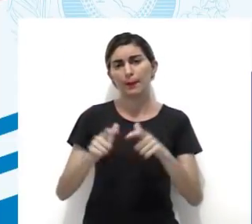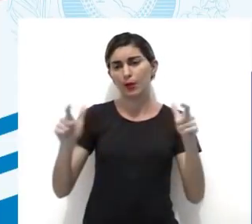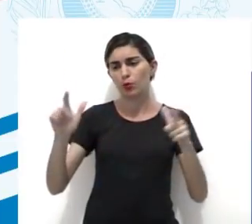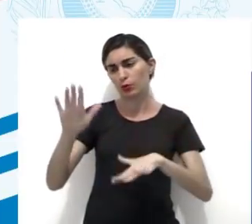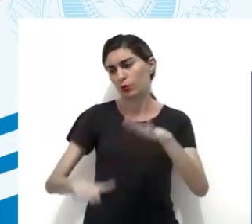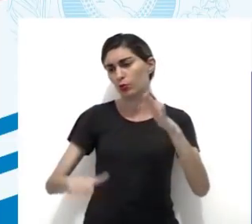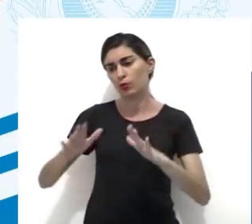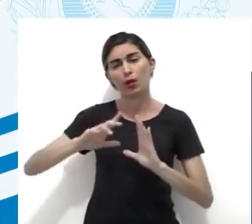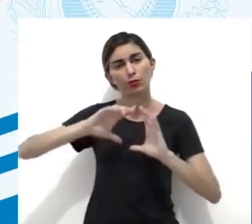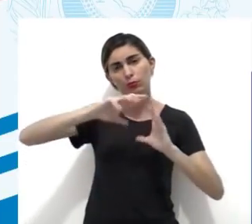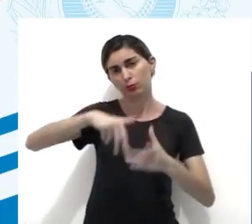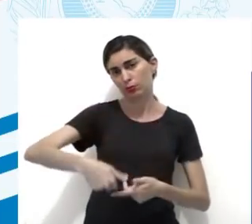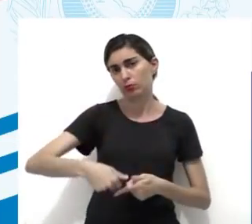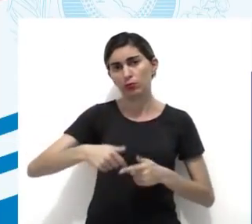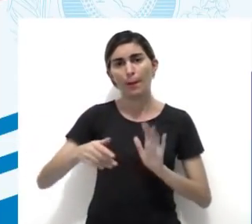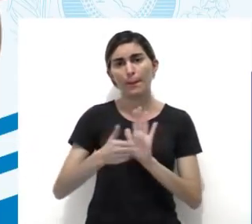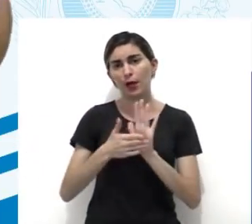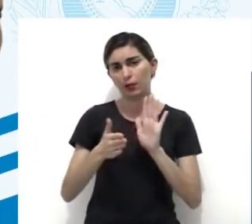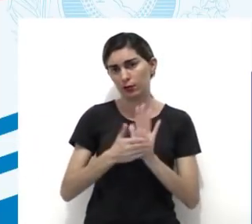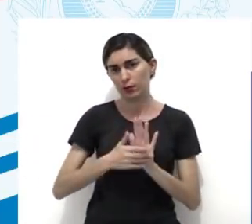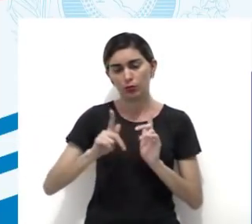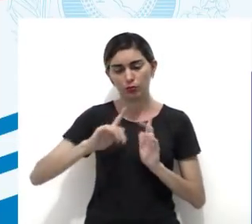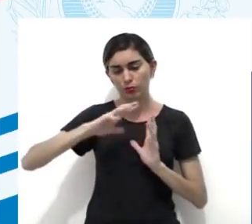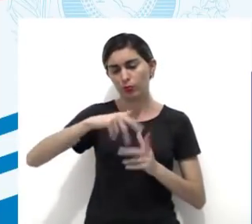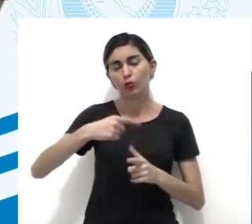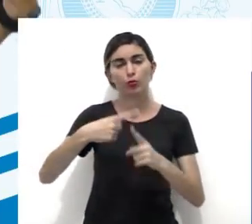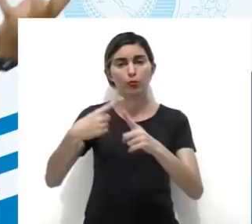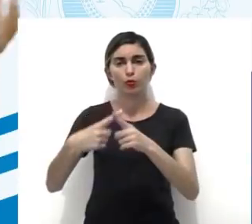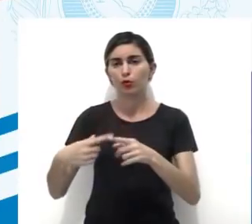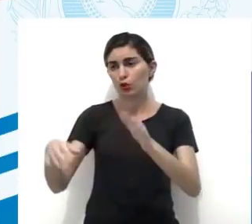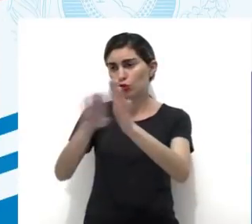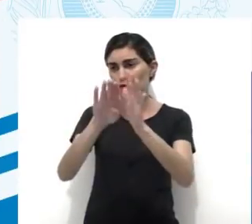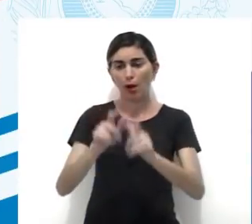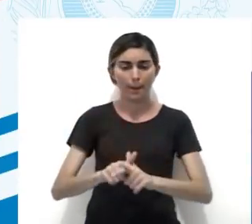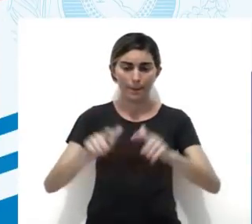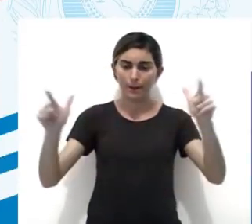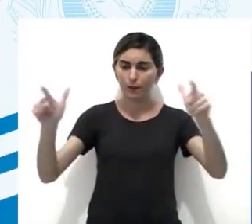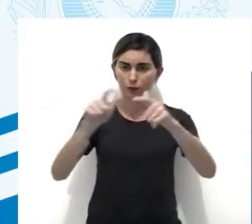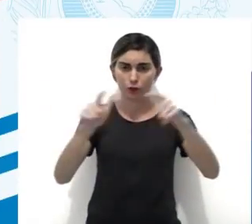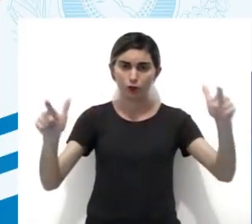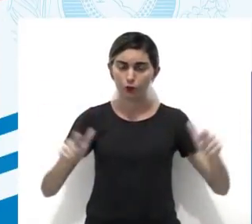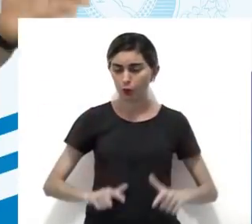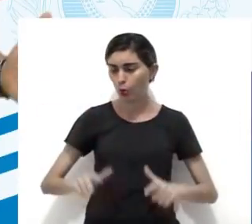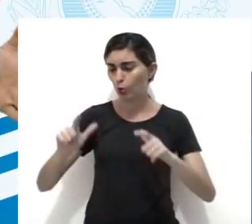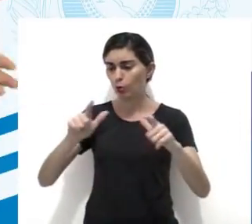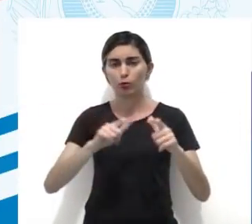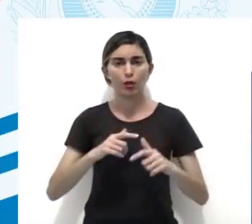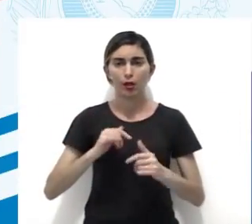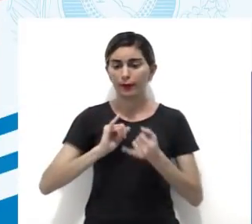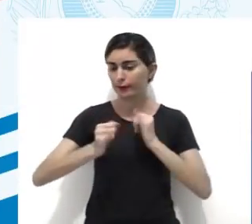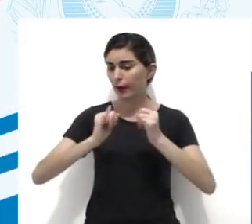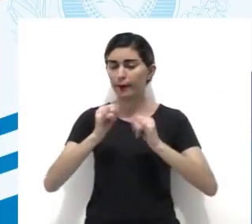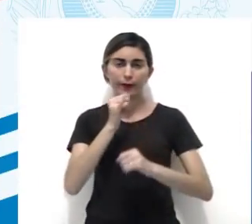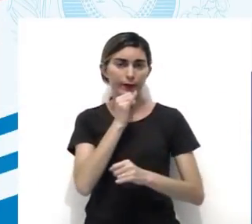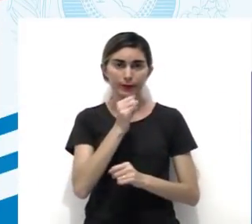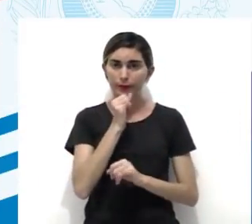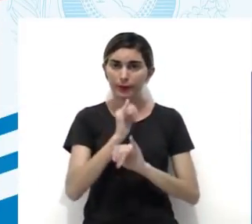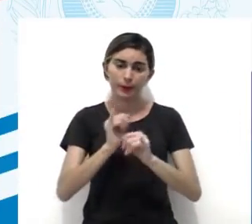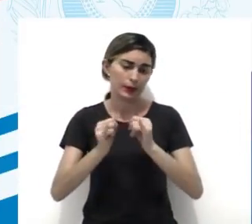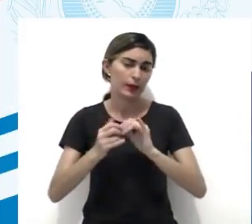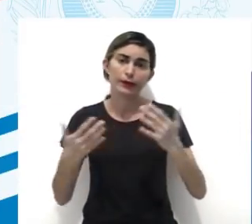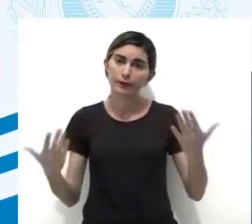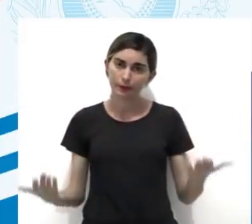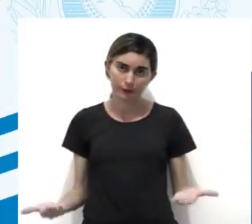lugares do mundo. Portanto, é um padrão. Por quê? Porque vai chegar na maior parte dos lugares do mundo. A internet, por exemplo, faz